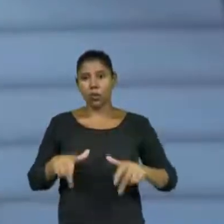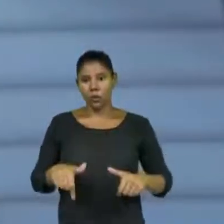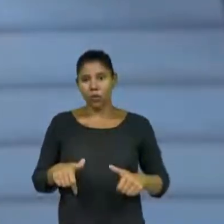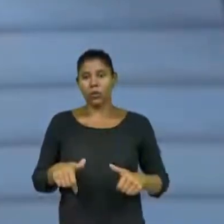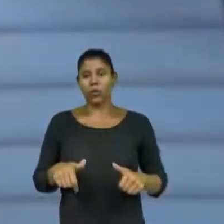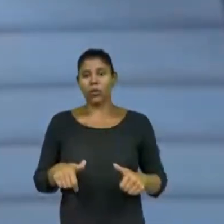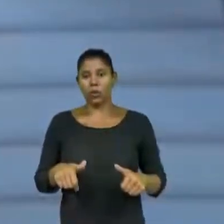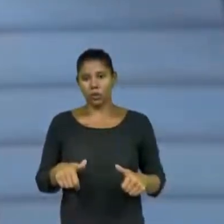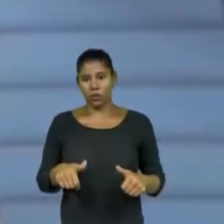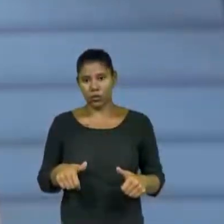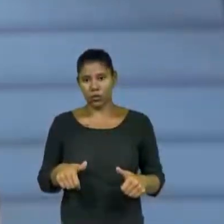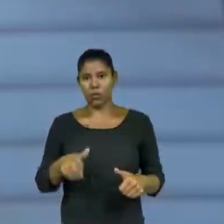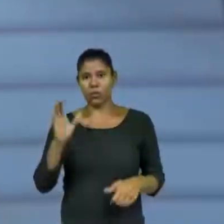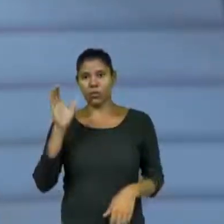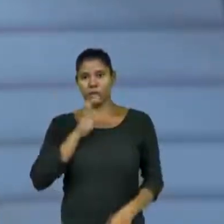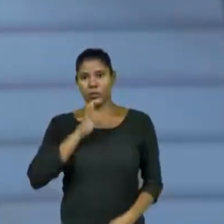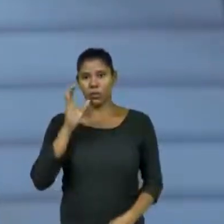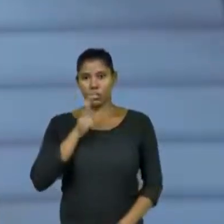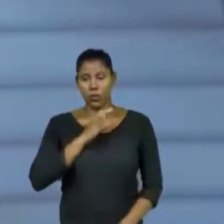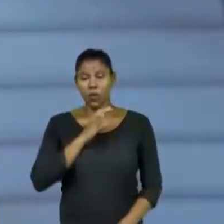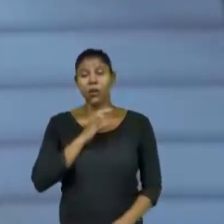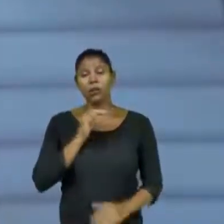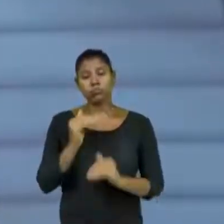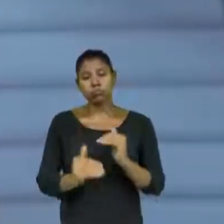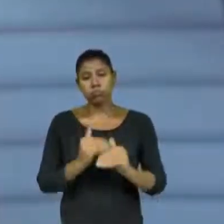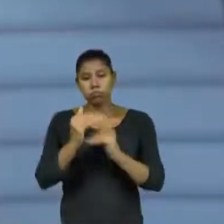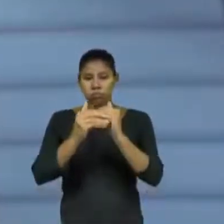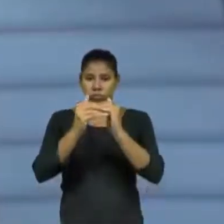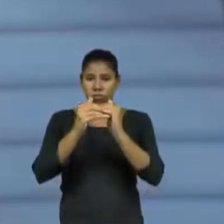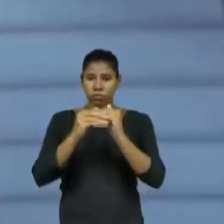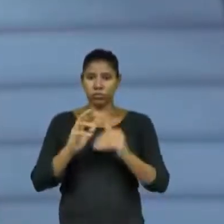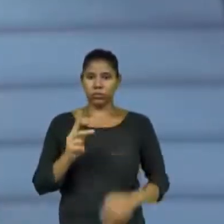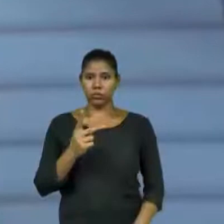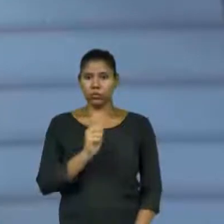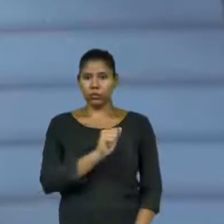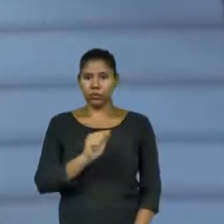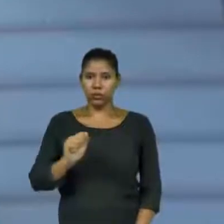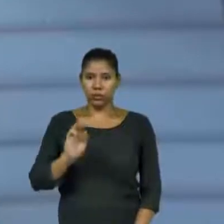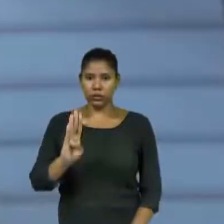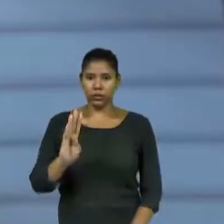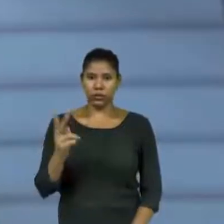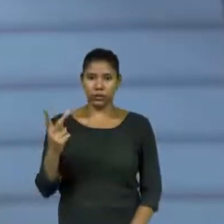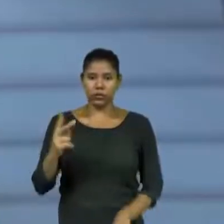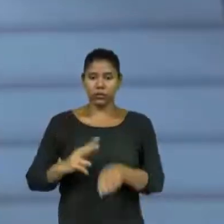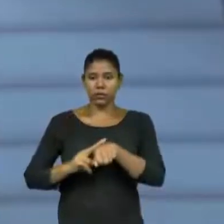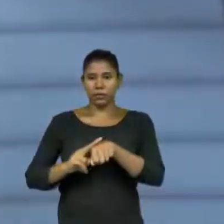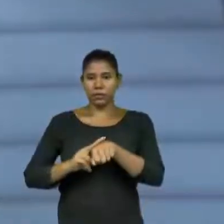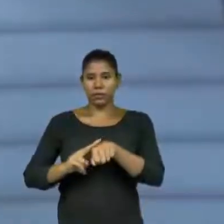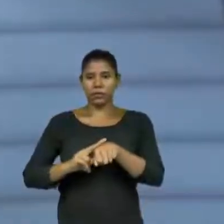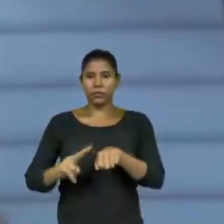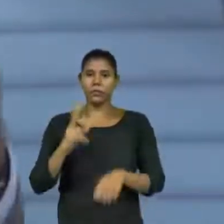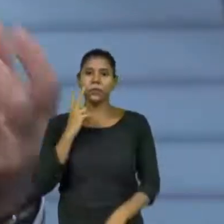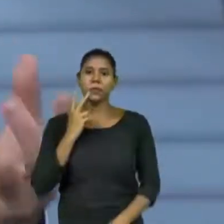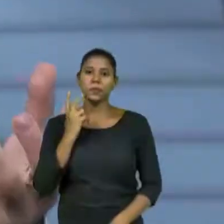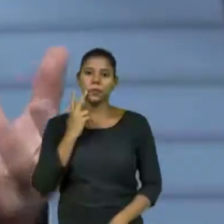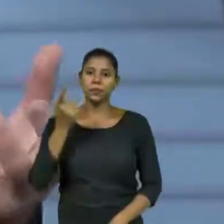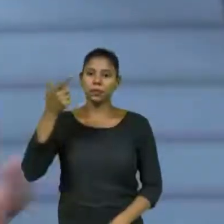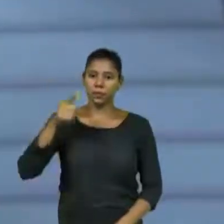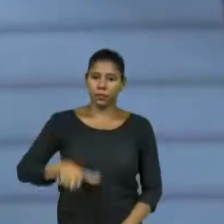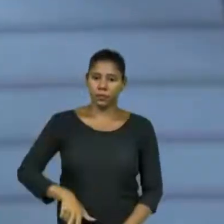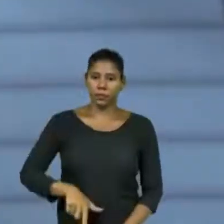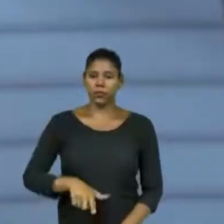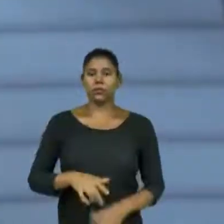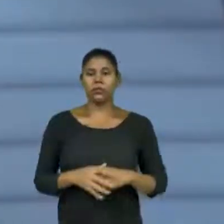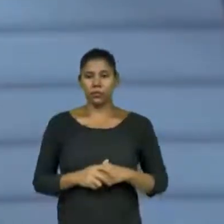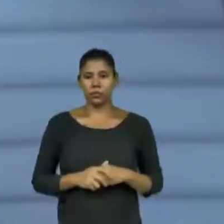para acelerar o desenvolvimento desse hub de hidrogênio verde, que o Ceará, mais uma vez, a gente costuma dizer que